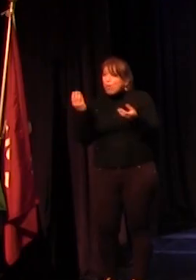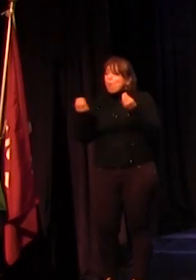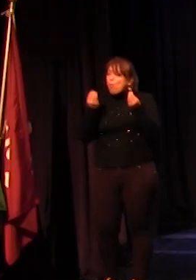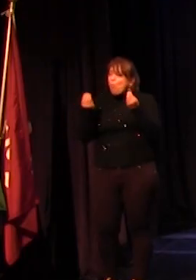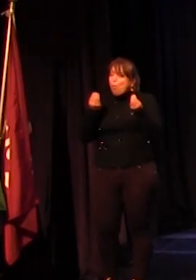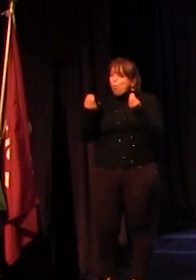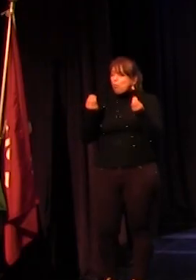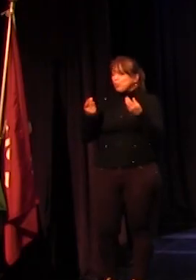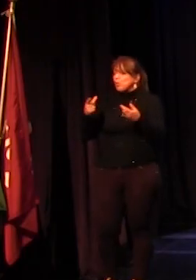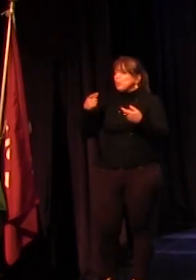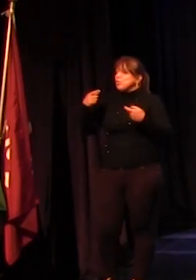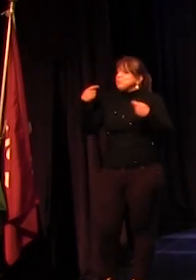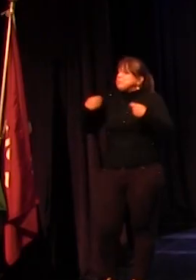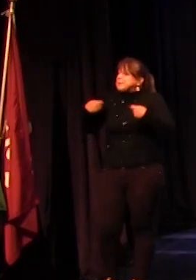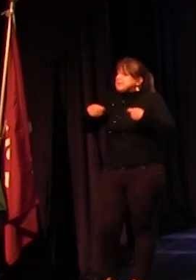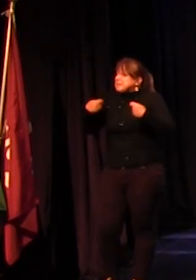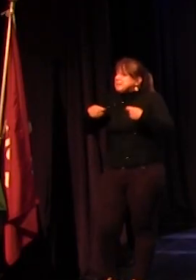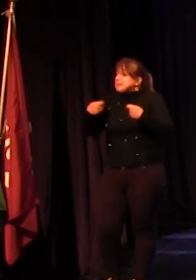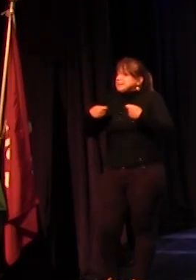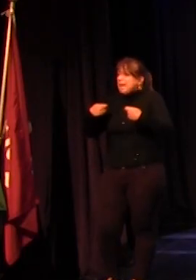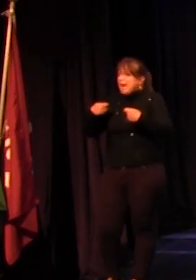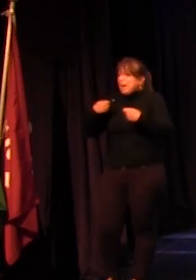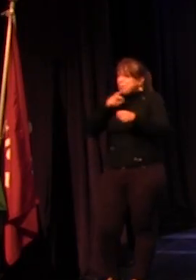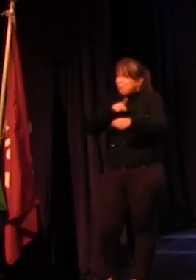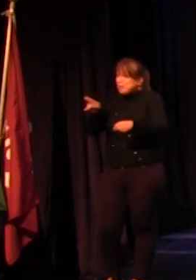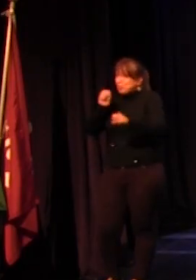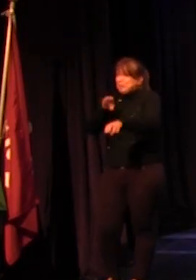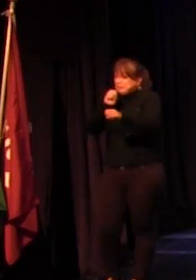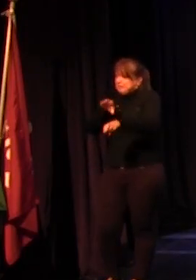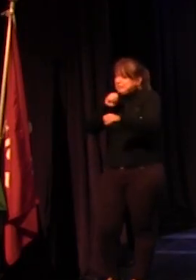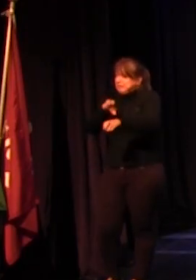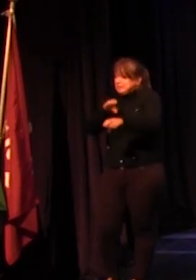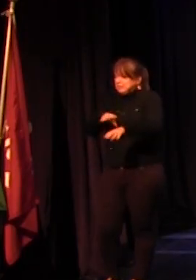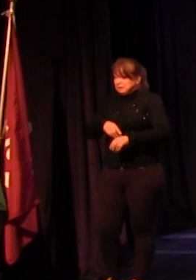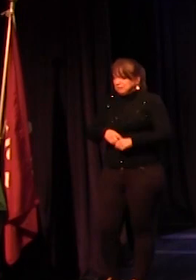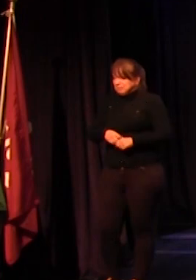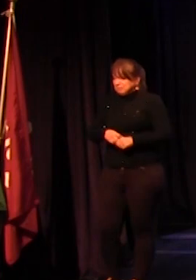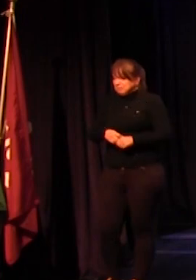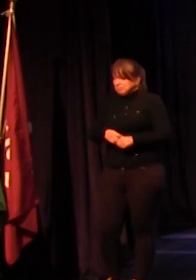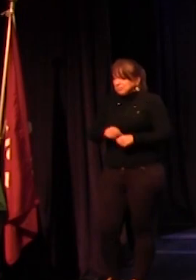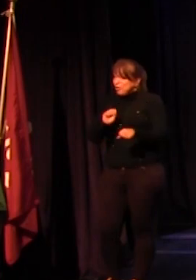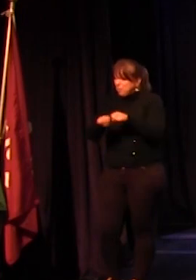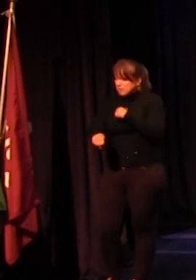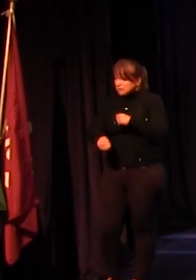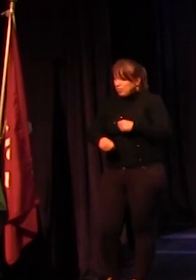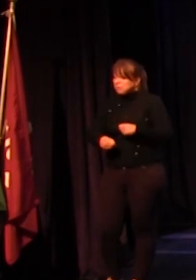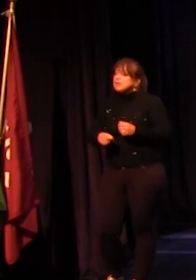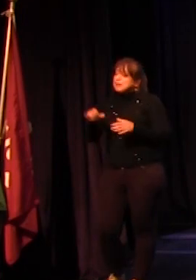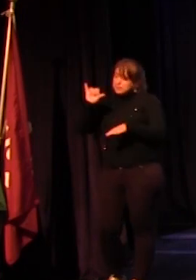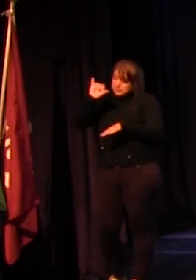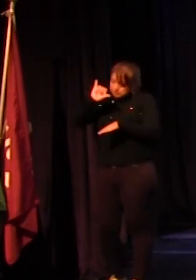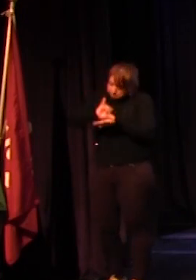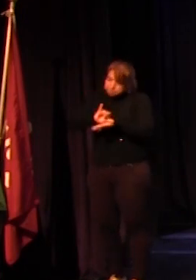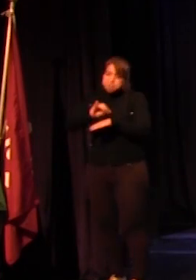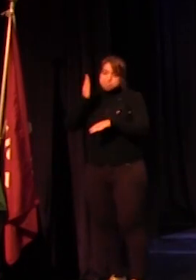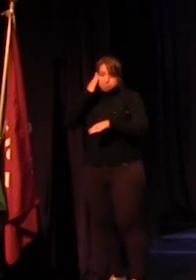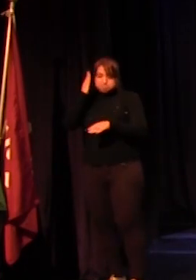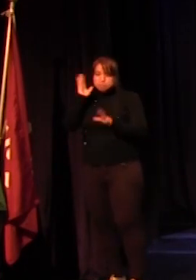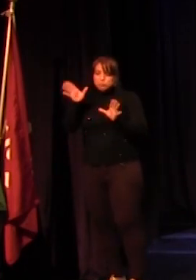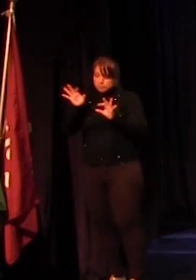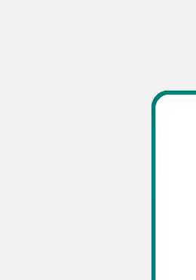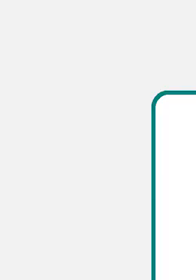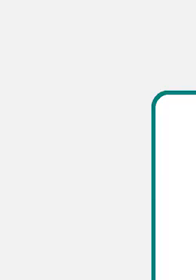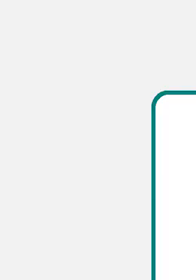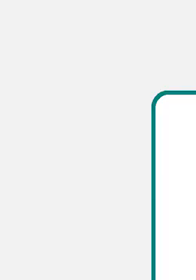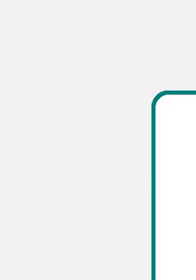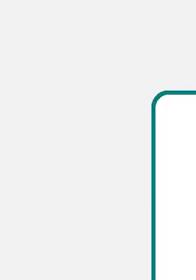demandar de formação para os professores. Então, a matriz de avaliação ela vem pensada nisso também.